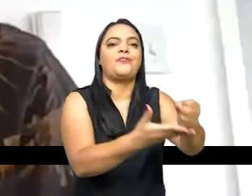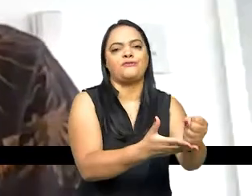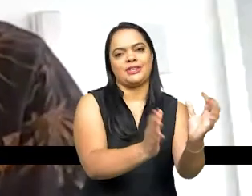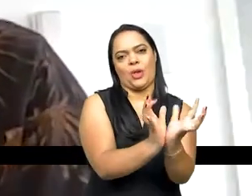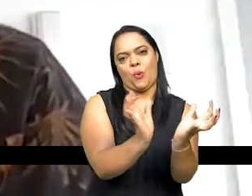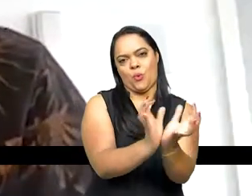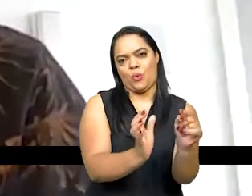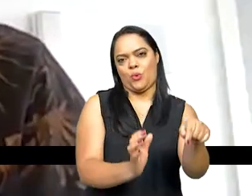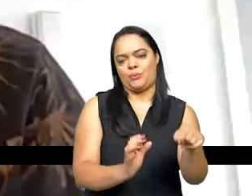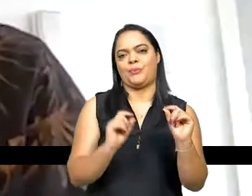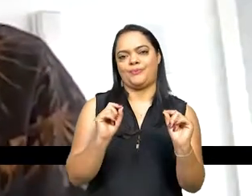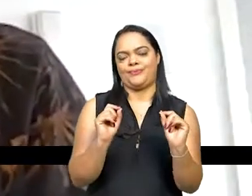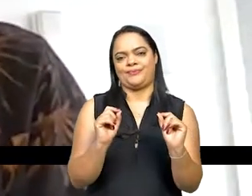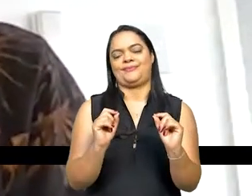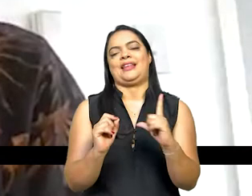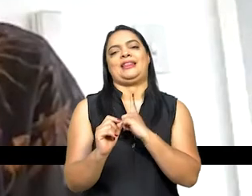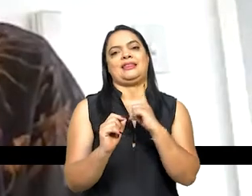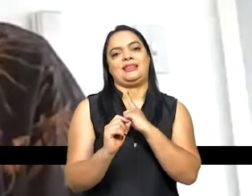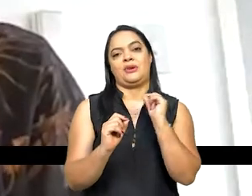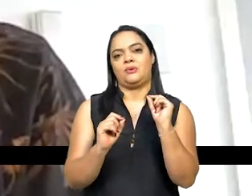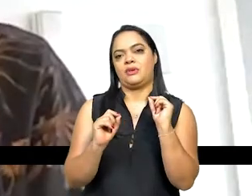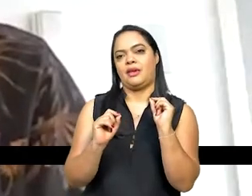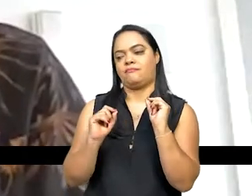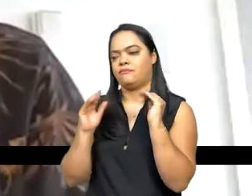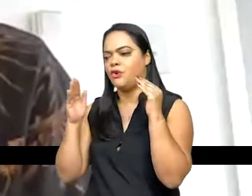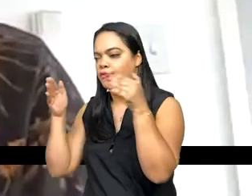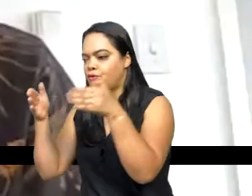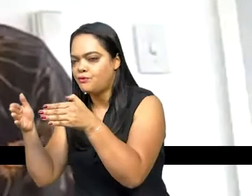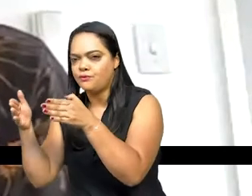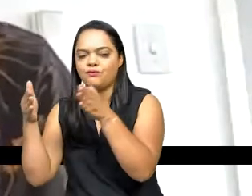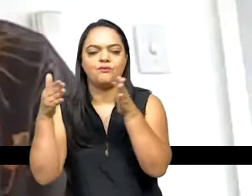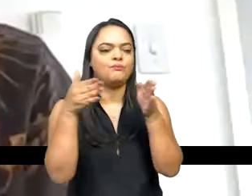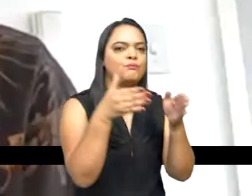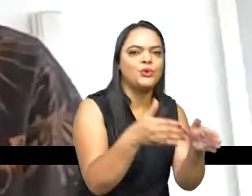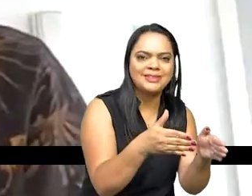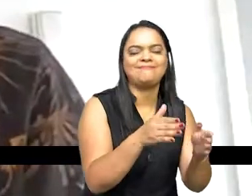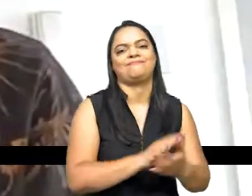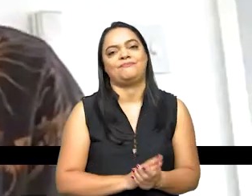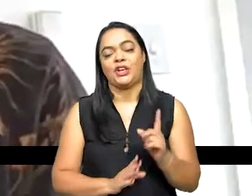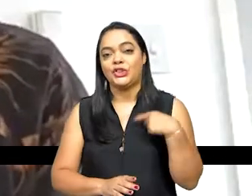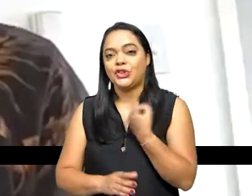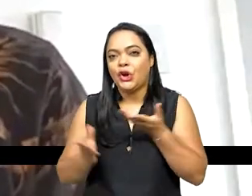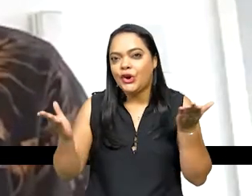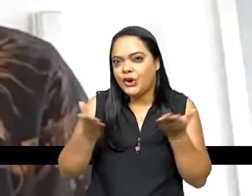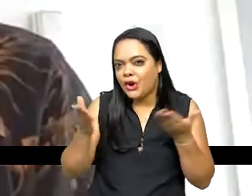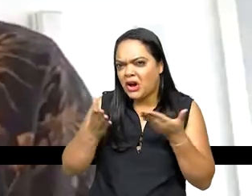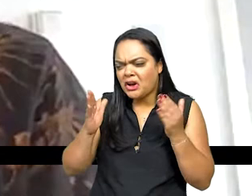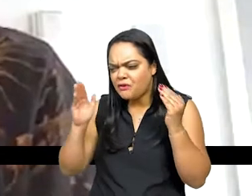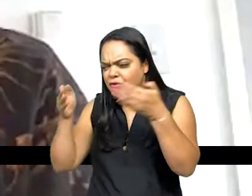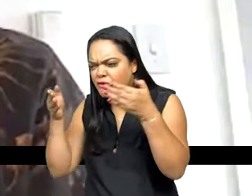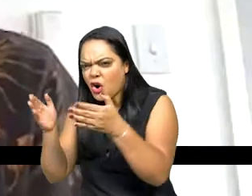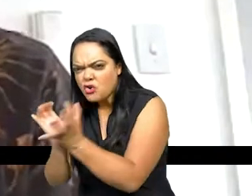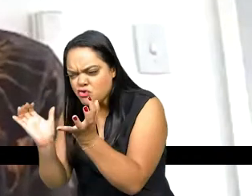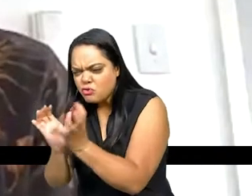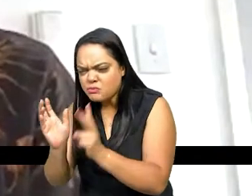grupo, bom, nós aqui estamos fazendo um deslocamento de foco, um deslocamento da análise. Nós estamos colocando um outro grupo que